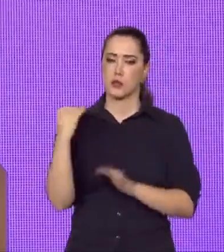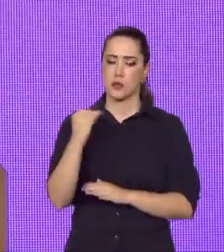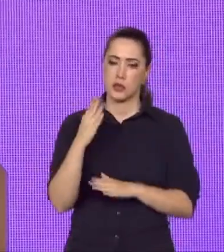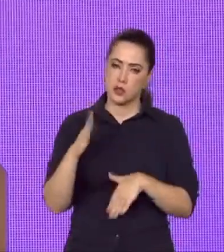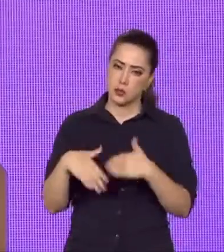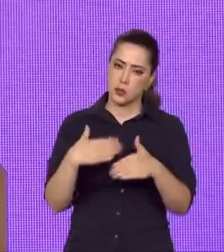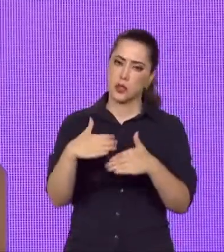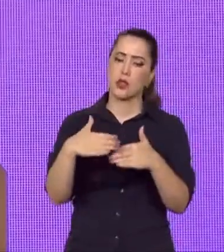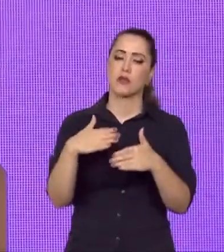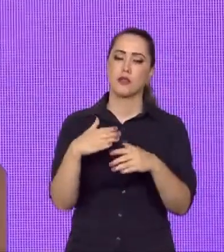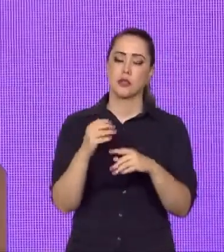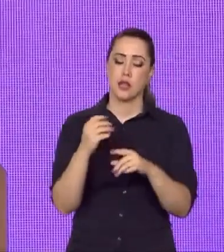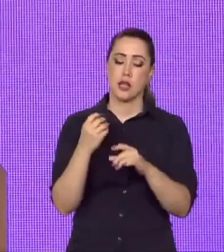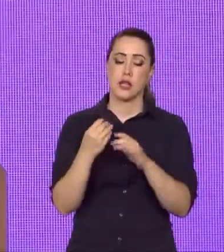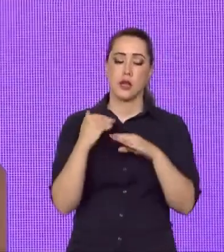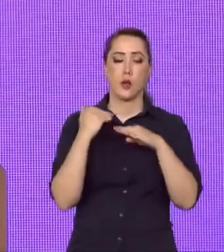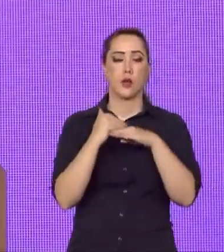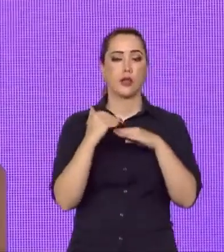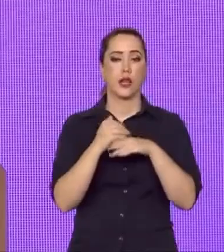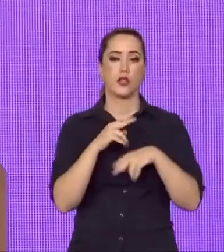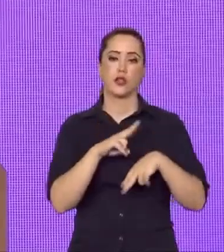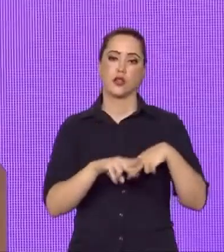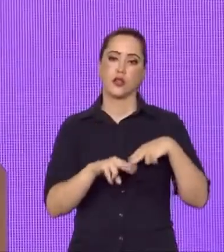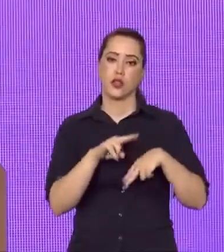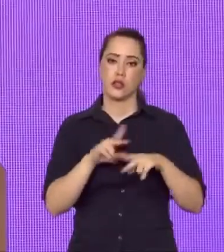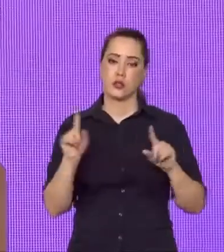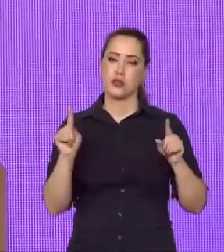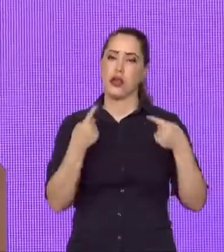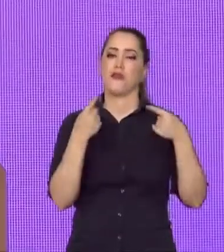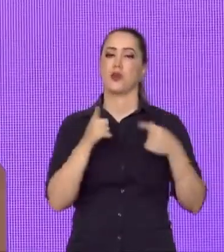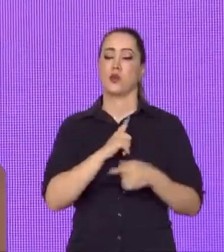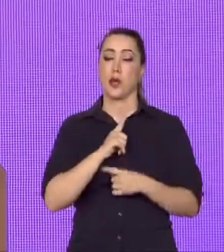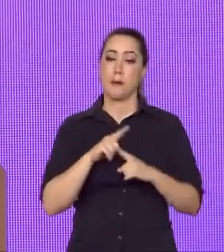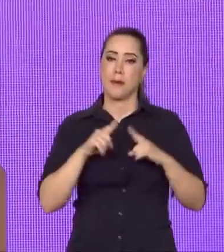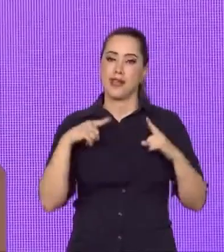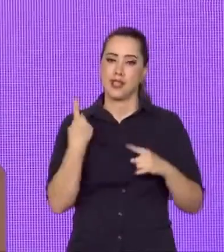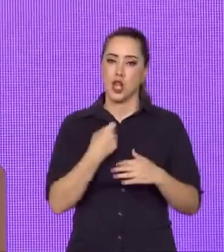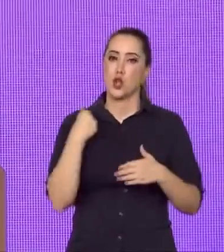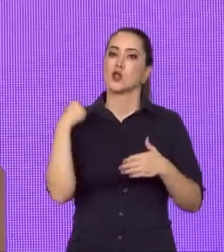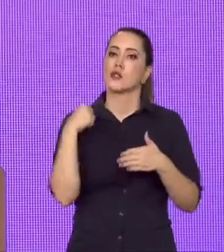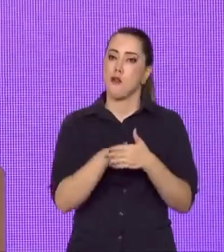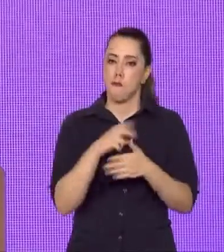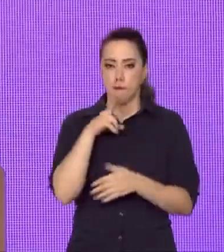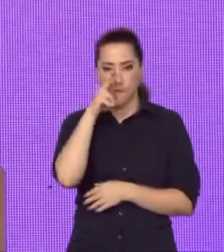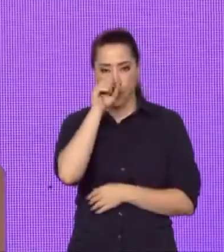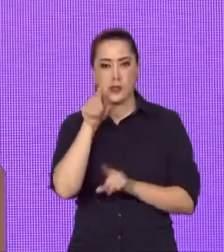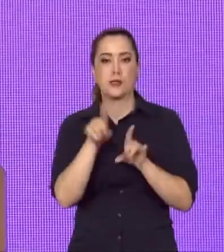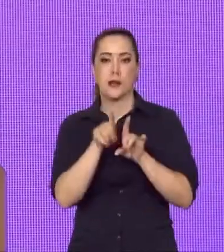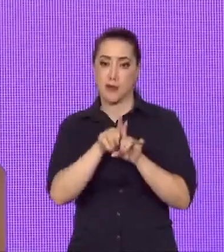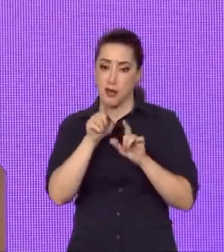da igualdade de gênero. Os desafios ainda são grandes, mas a nossa determinação também.